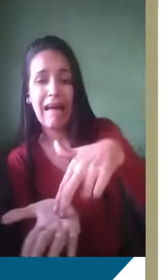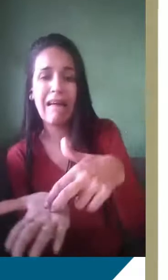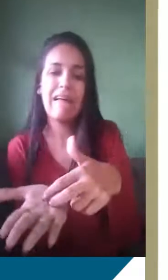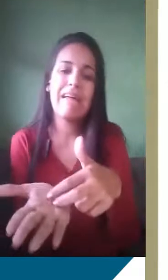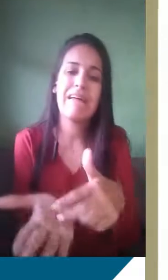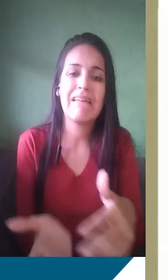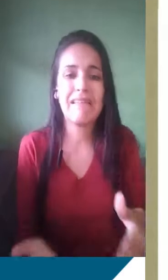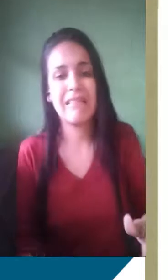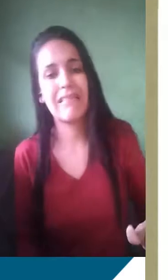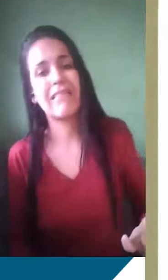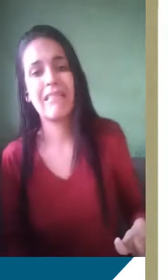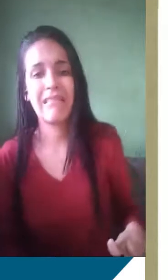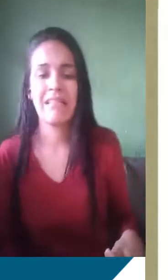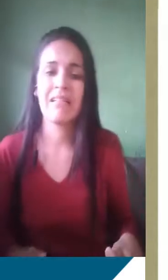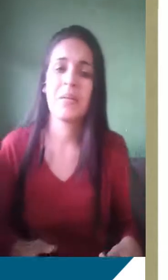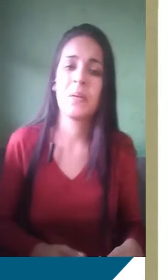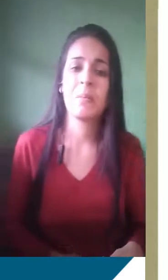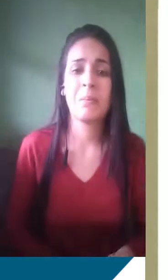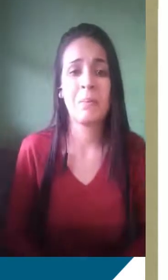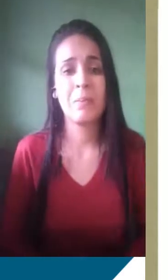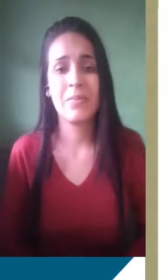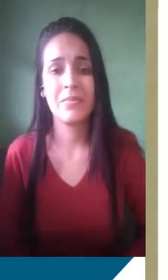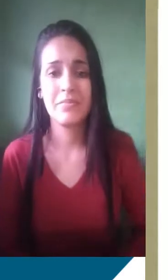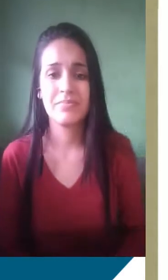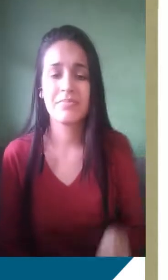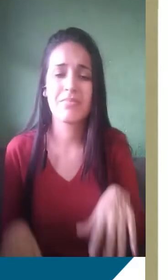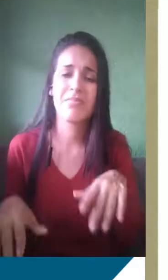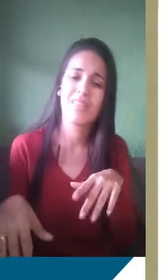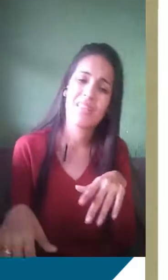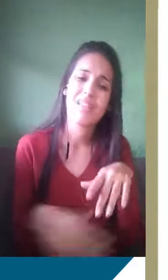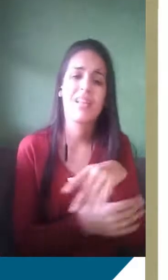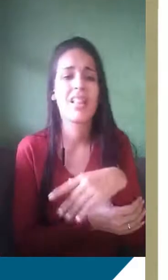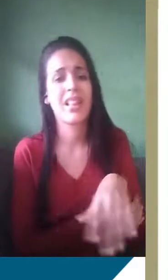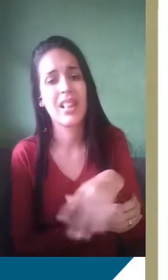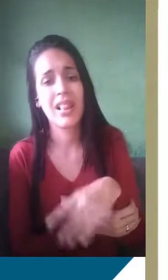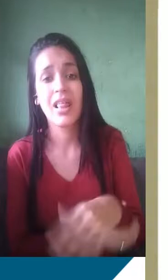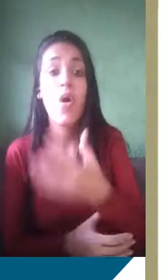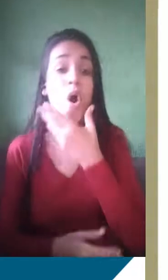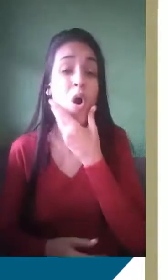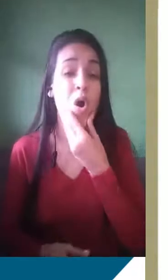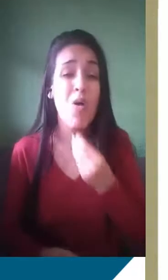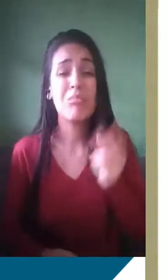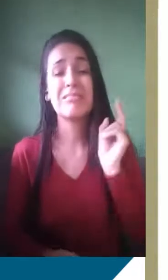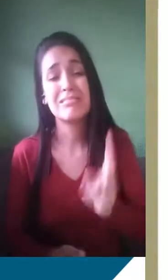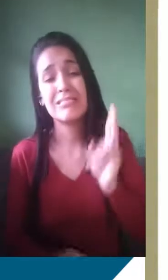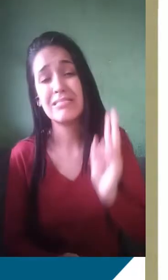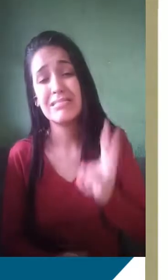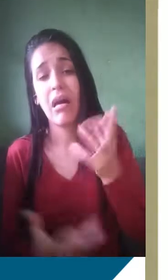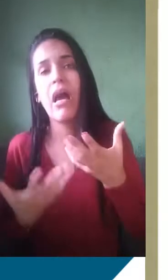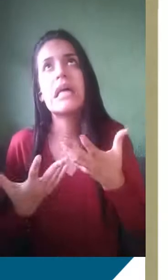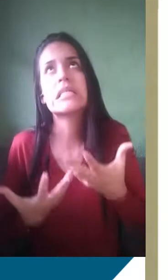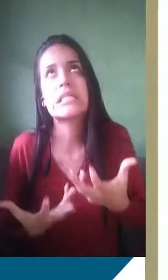quase gigante e sinuoso, aparenta a translação de membros desarticulados. É o homem